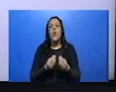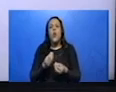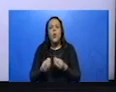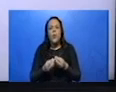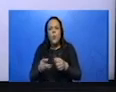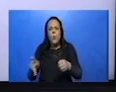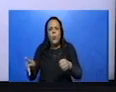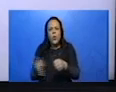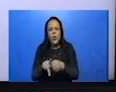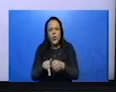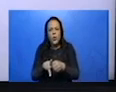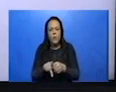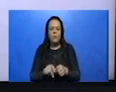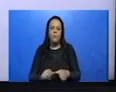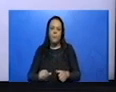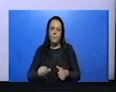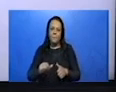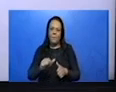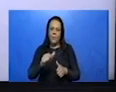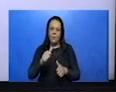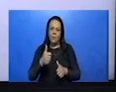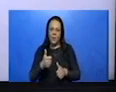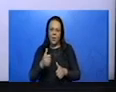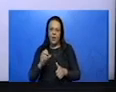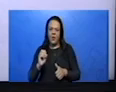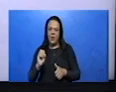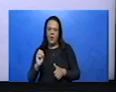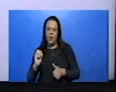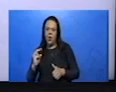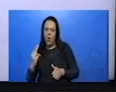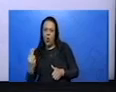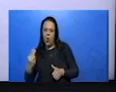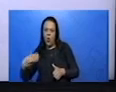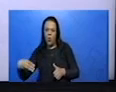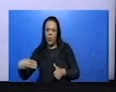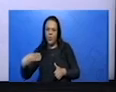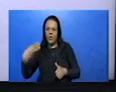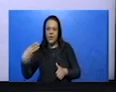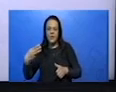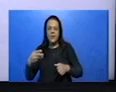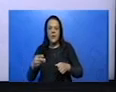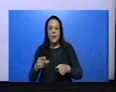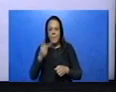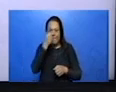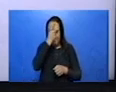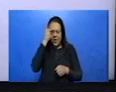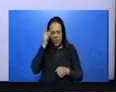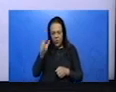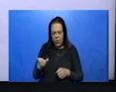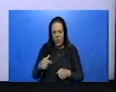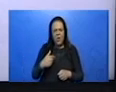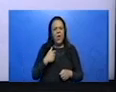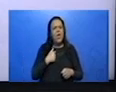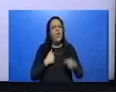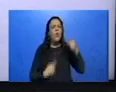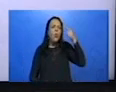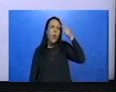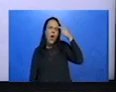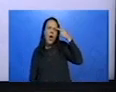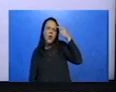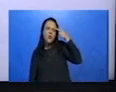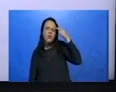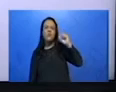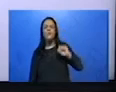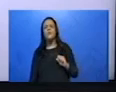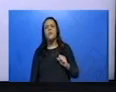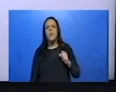pessoa. Então, o produtor da resenha, a pessoa que foi escrever, ela pode se colocar, pode falar, eu acho, eu penso, eu vi,